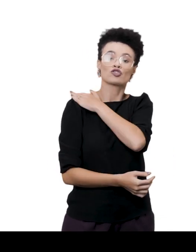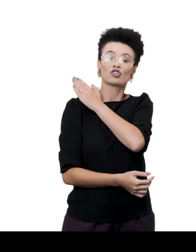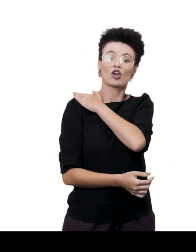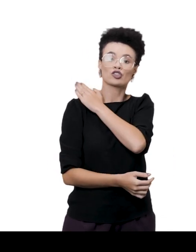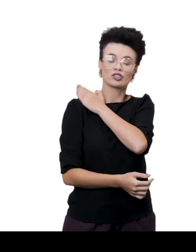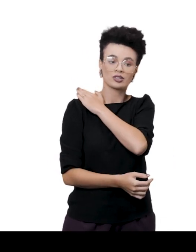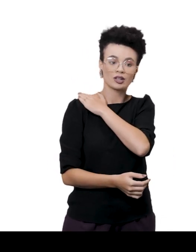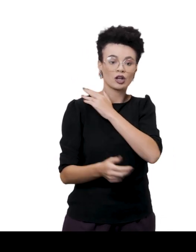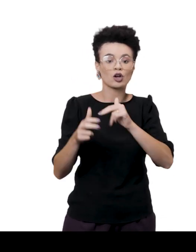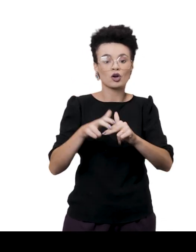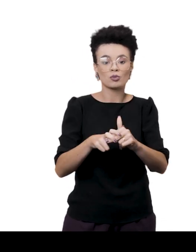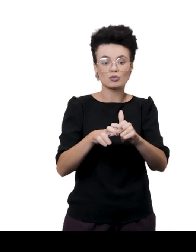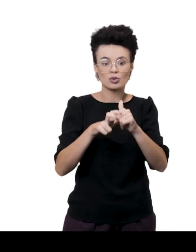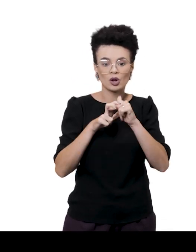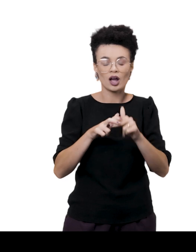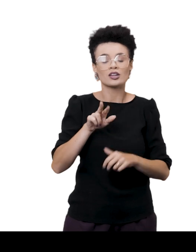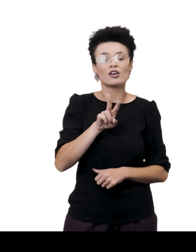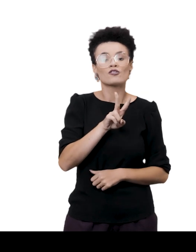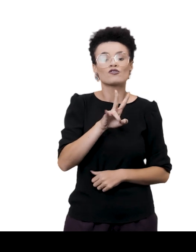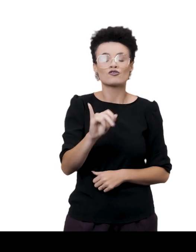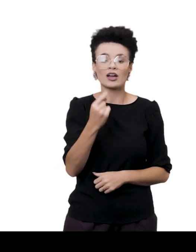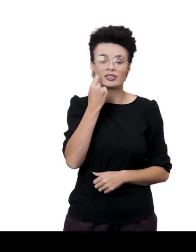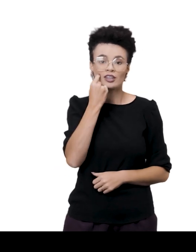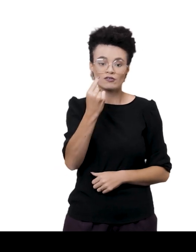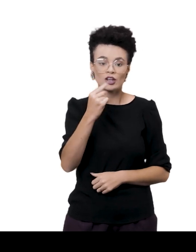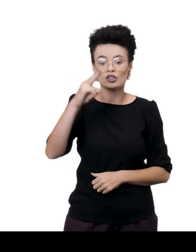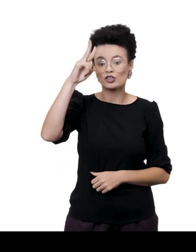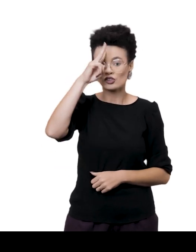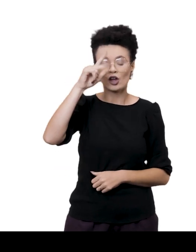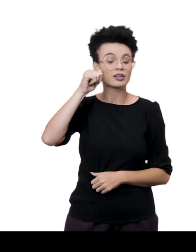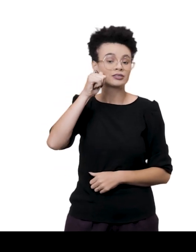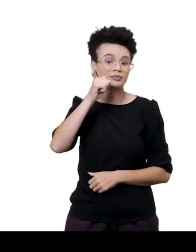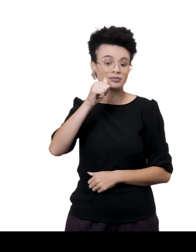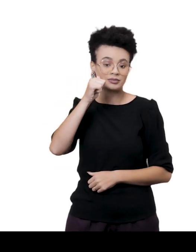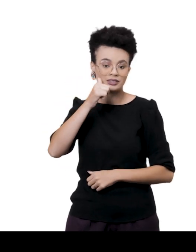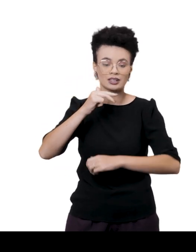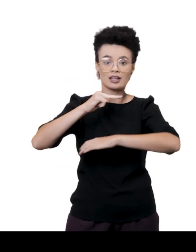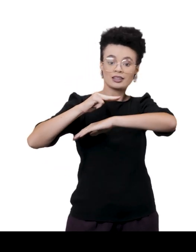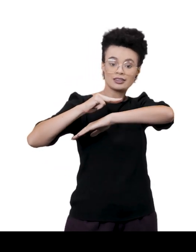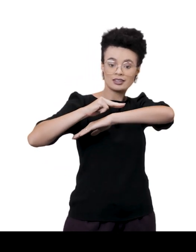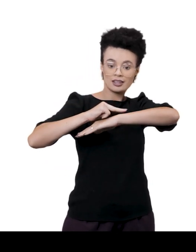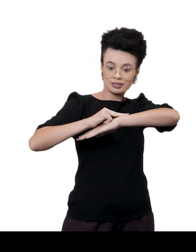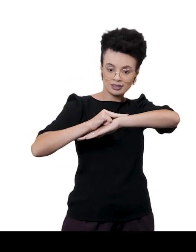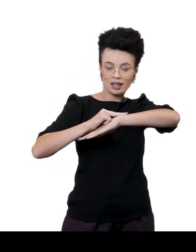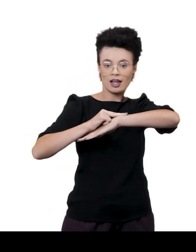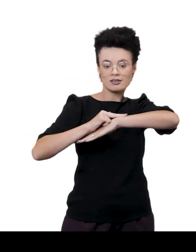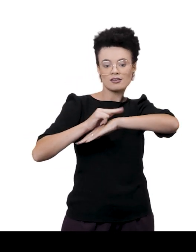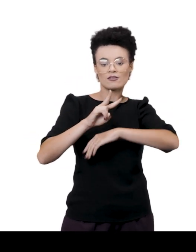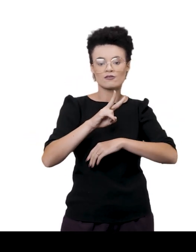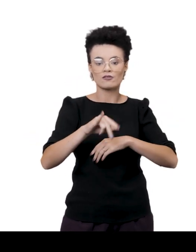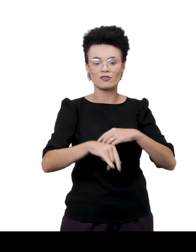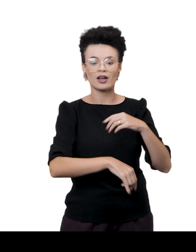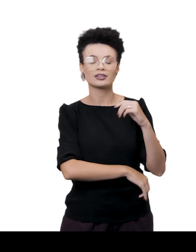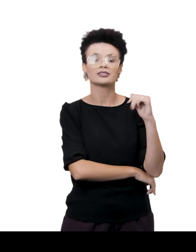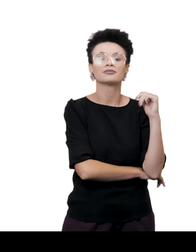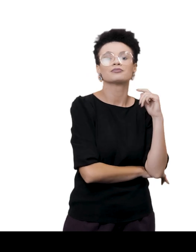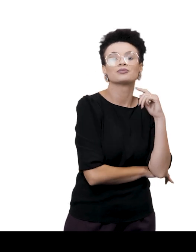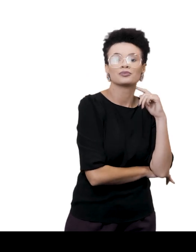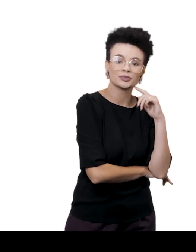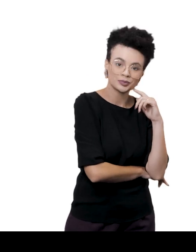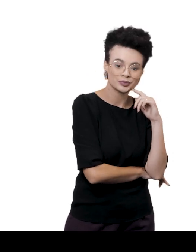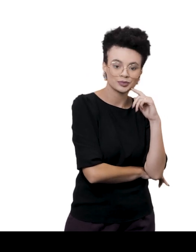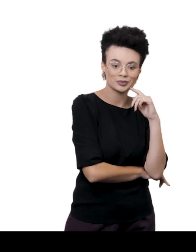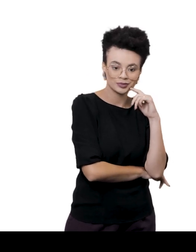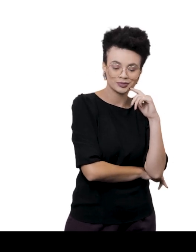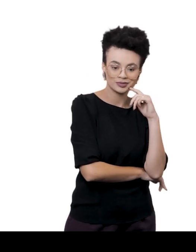Neste autorretrato, Guzmán se apresenta de costas, remetendo a um longo histórico de figuras femininas